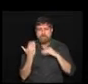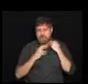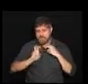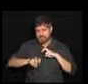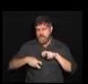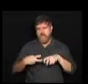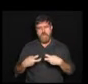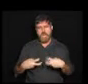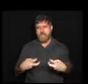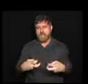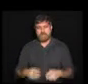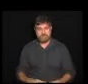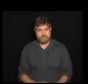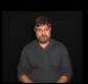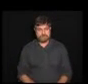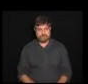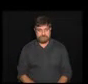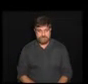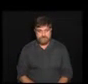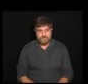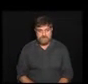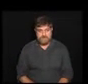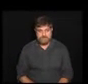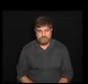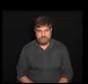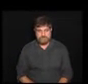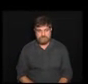nessas condições. Pode passar.